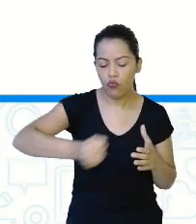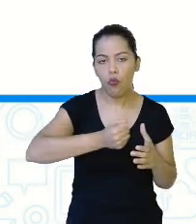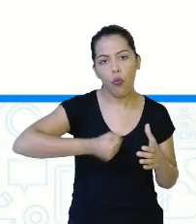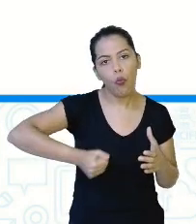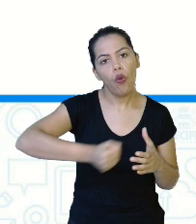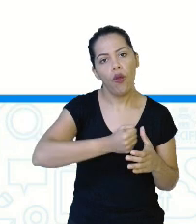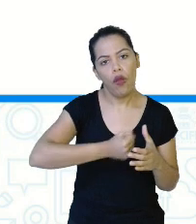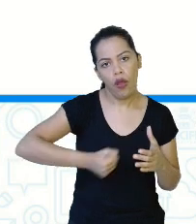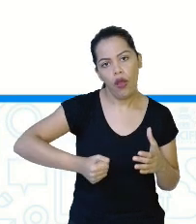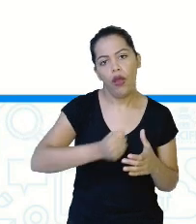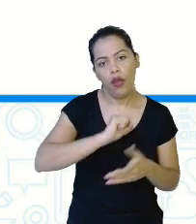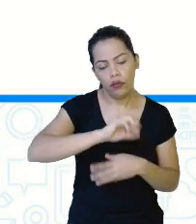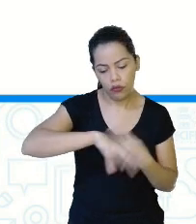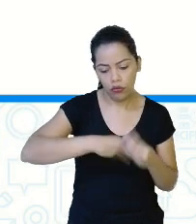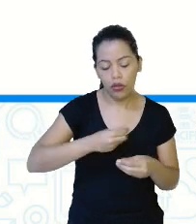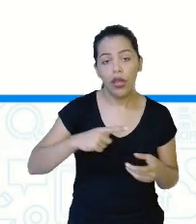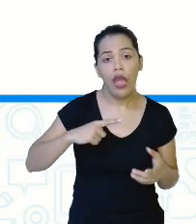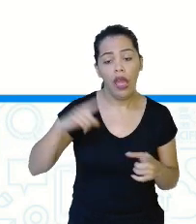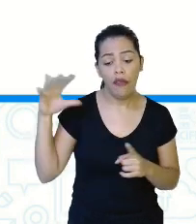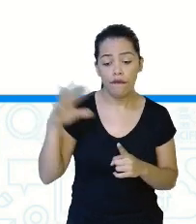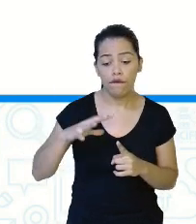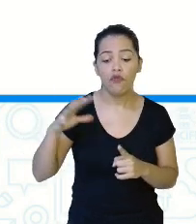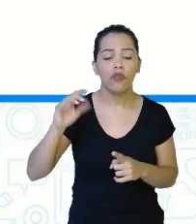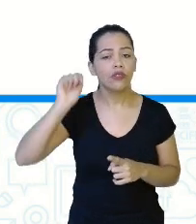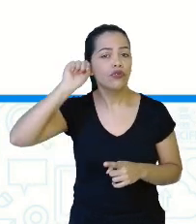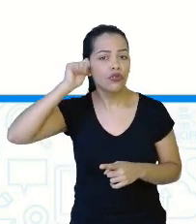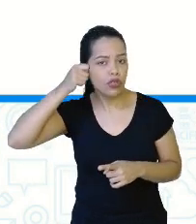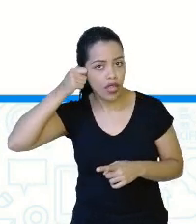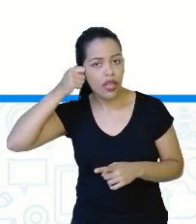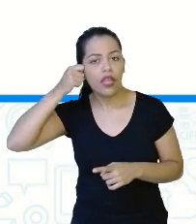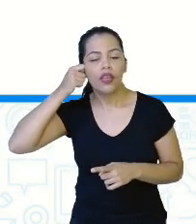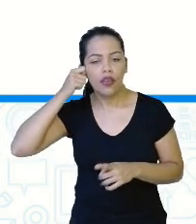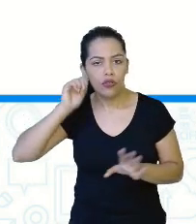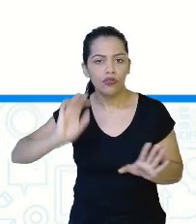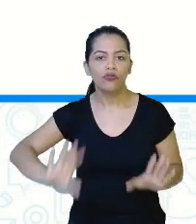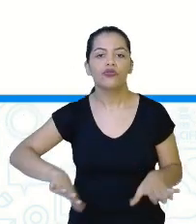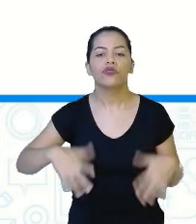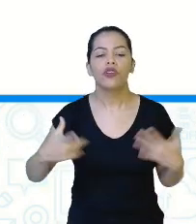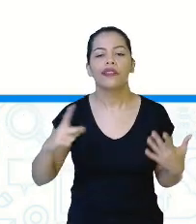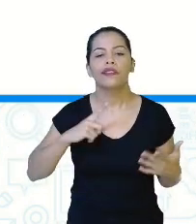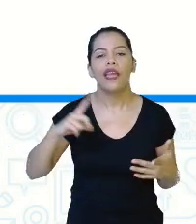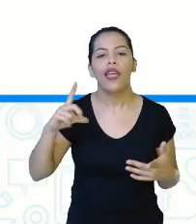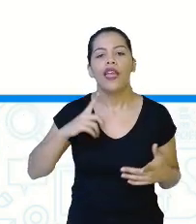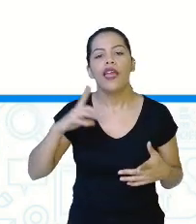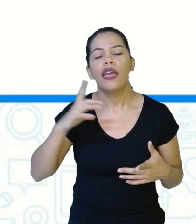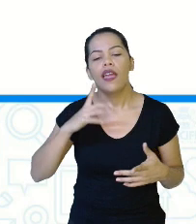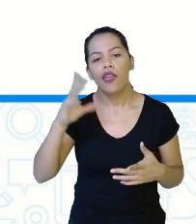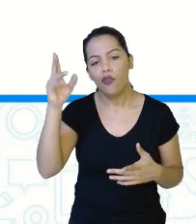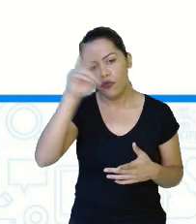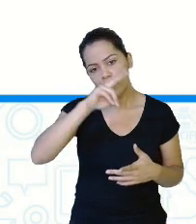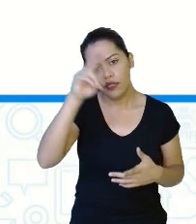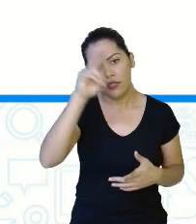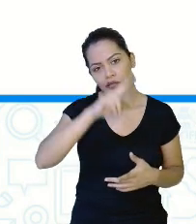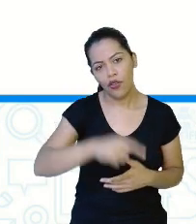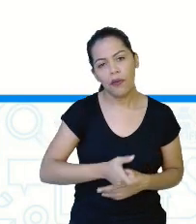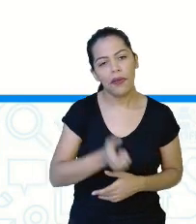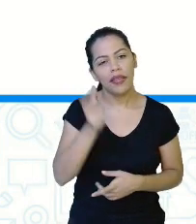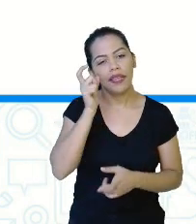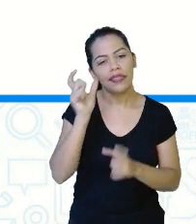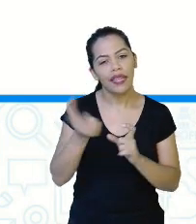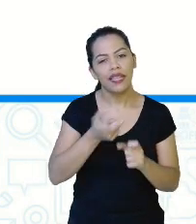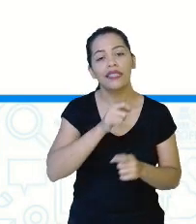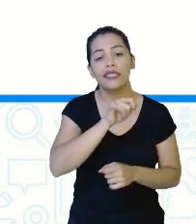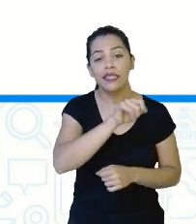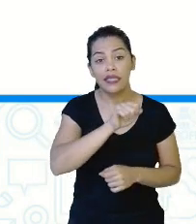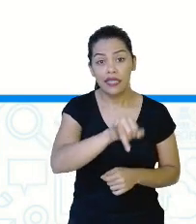é uma influência, né, dos negros africanos. E aí a feijoada tem uma história bem interessante, que se vocês quiserem, pesquisem